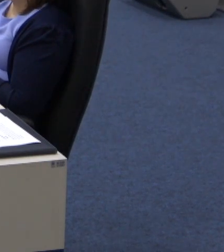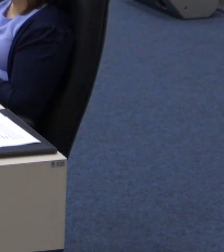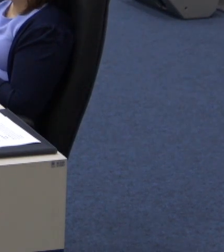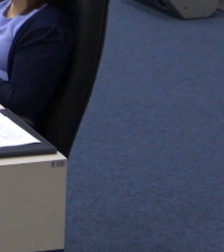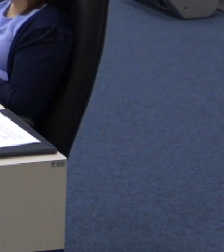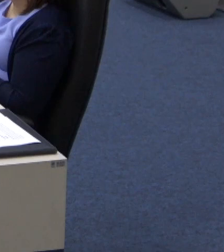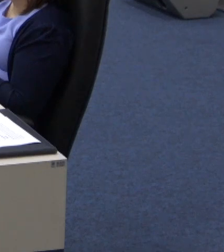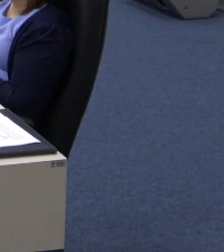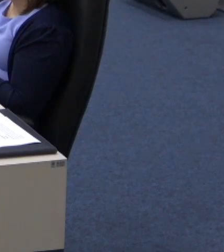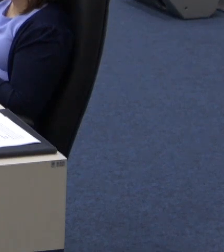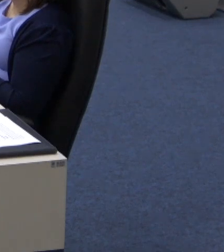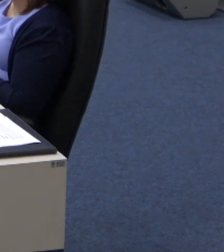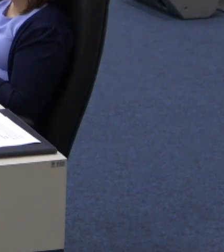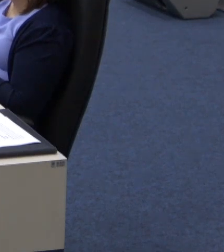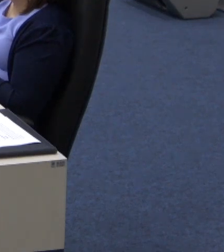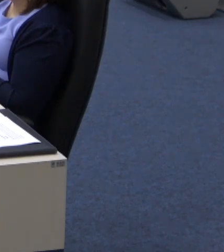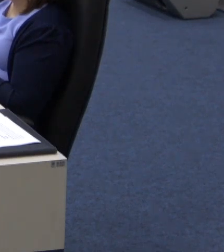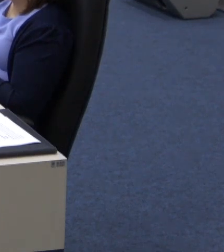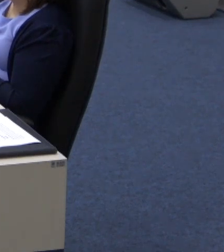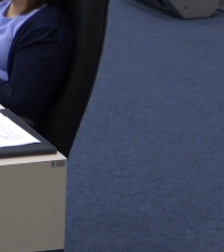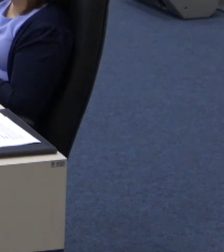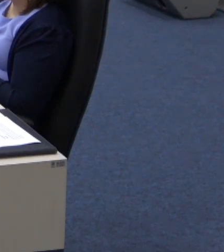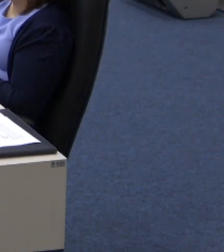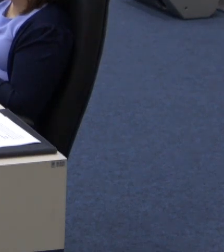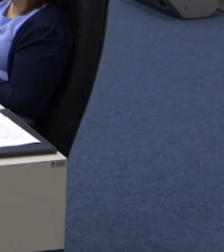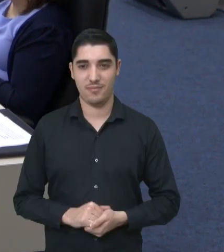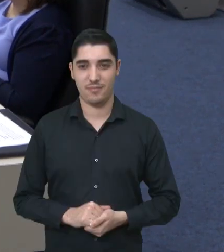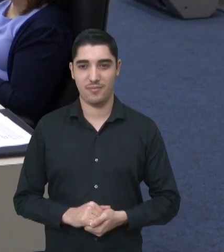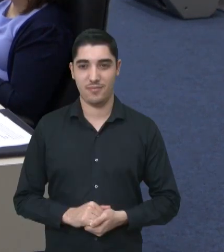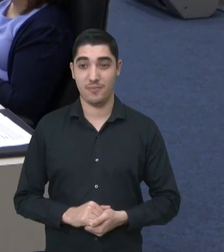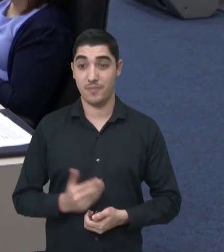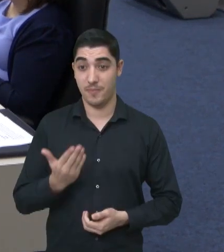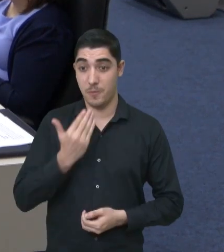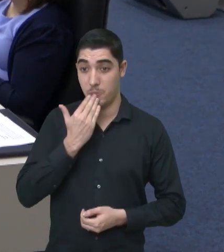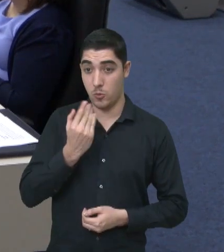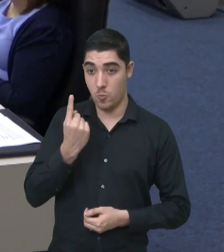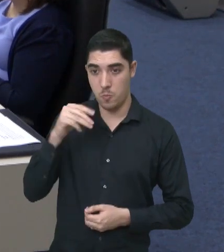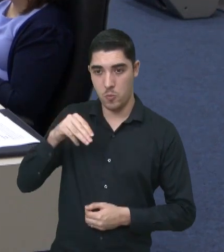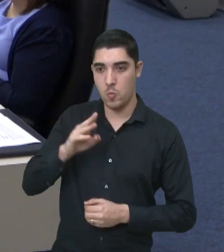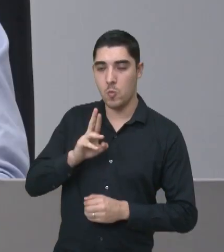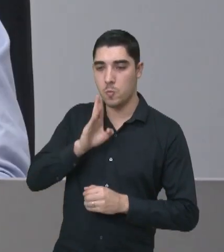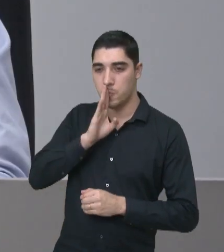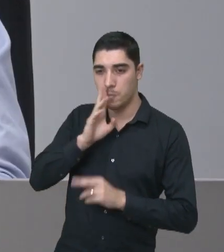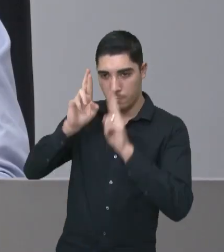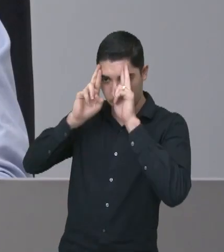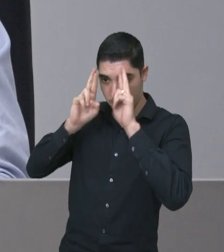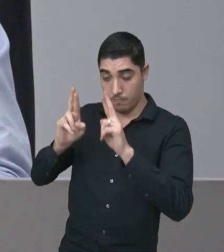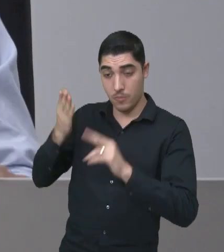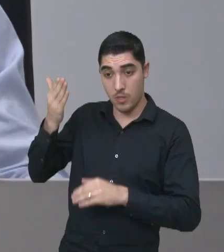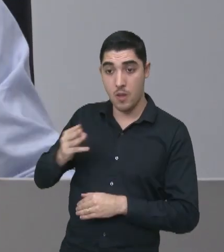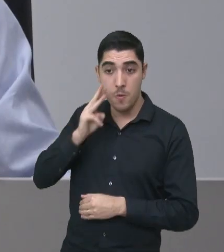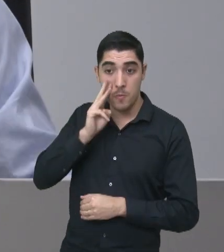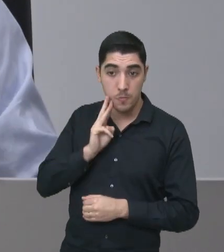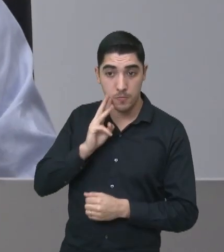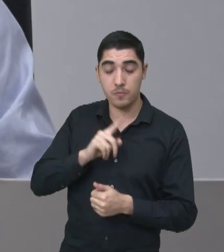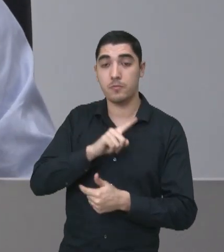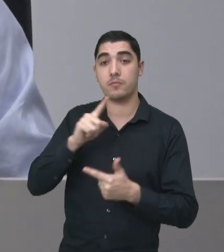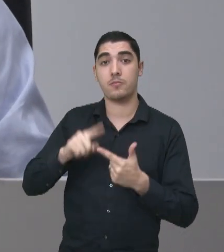a pedido dos vereadores Walter Hayashi e do vereador Rogério da Gazem,